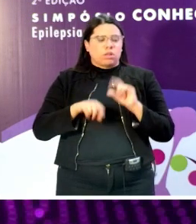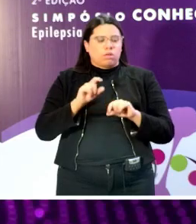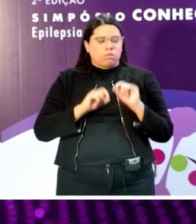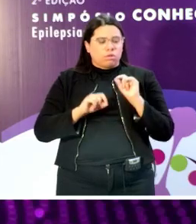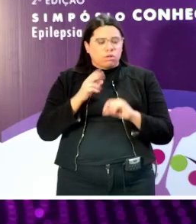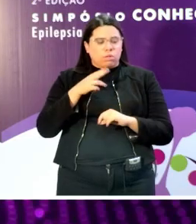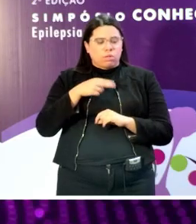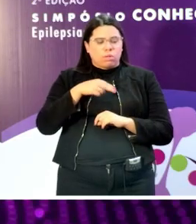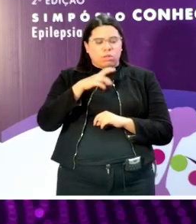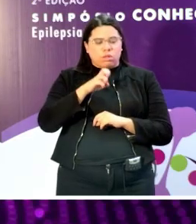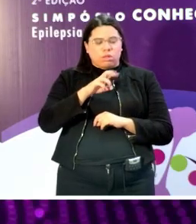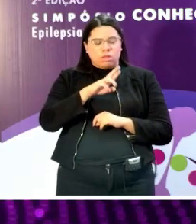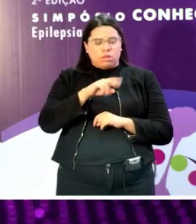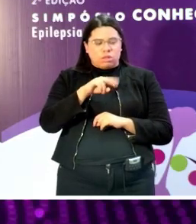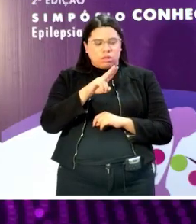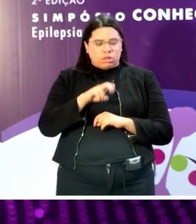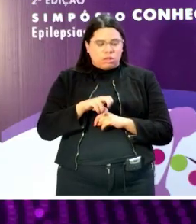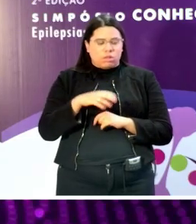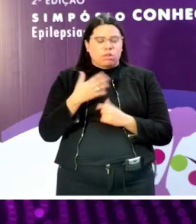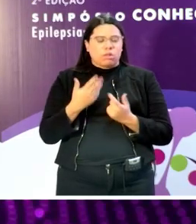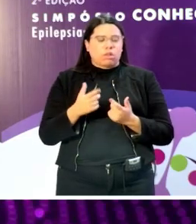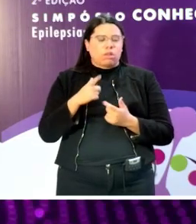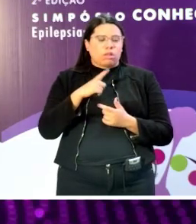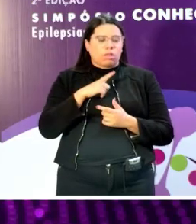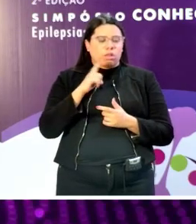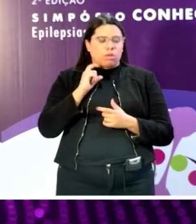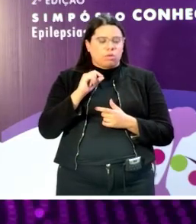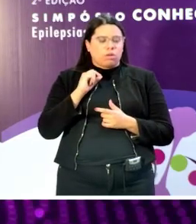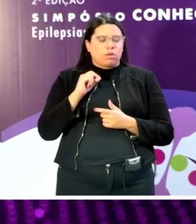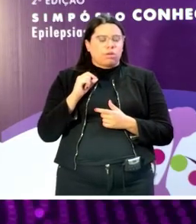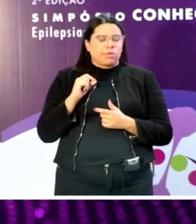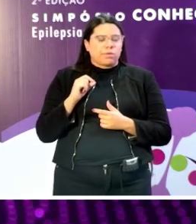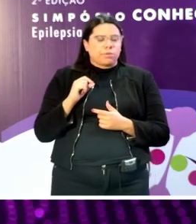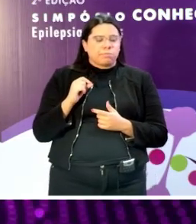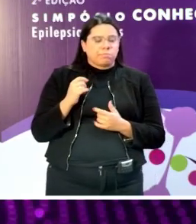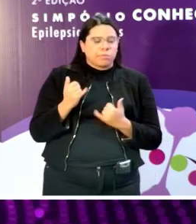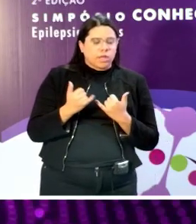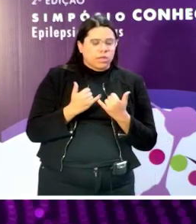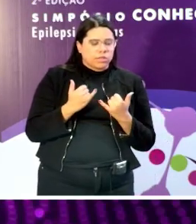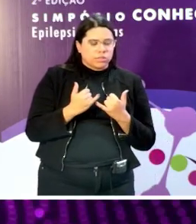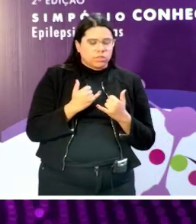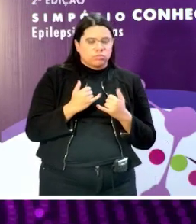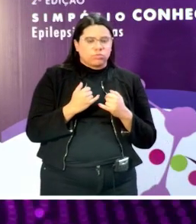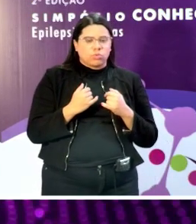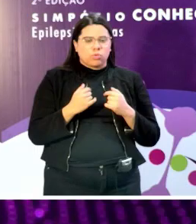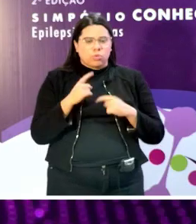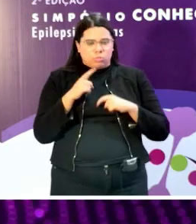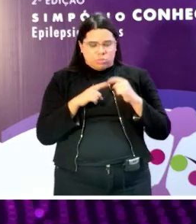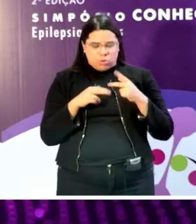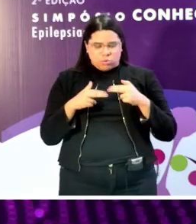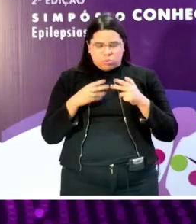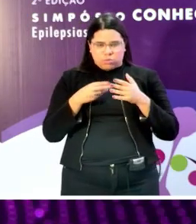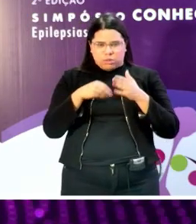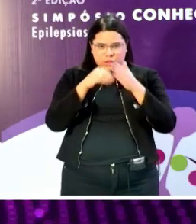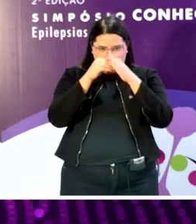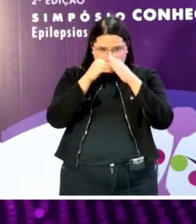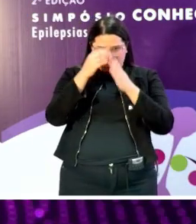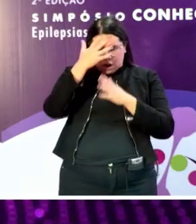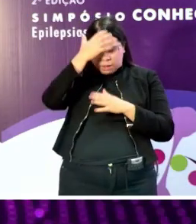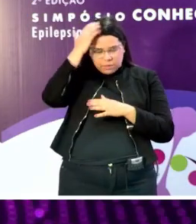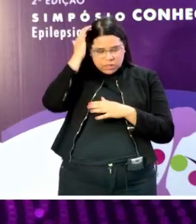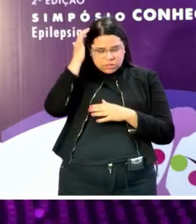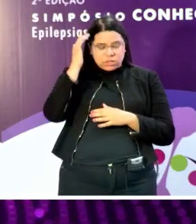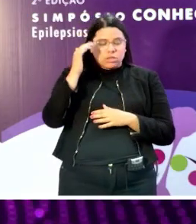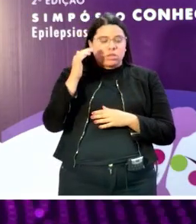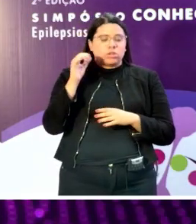né? Um implante de como se fosse um marca-passo no peito que vai estimular o nervo vago, e ele